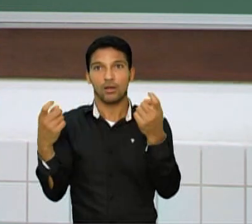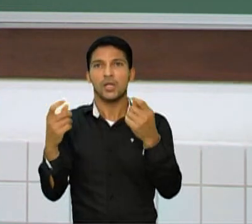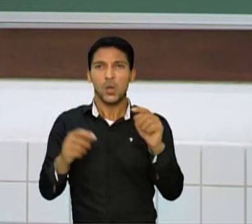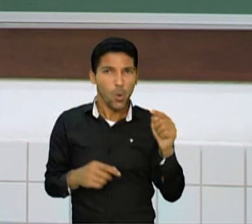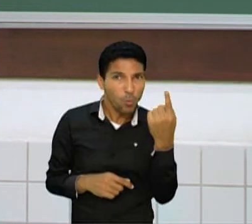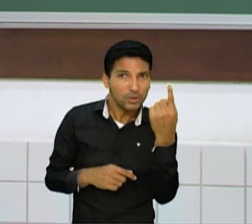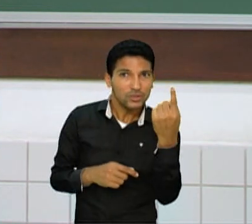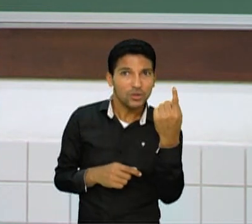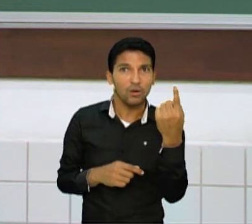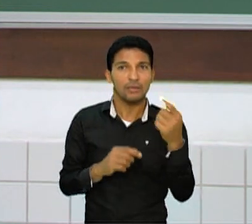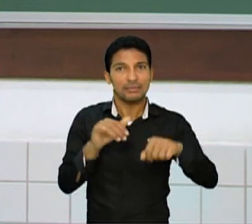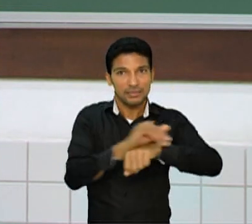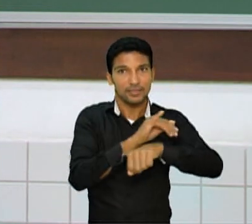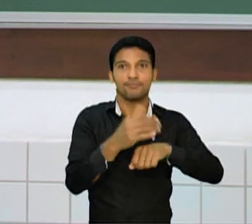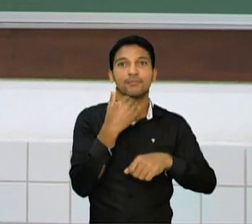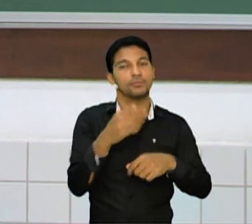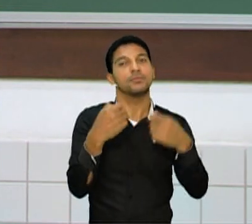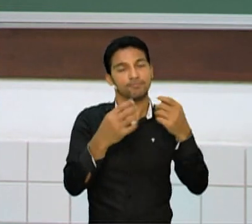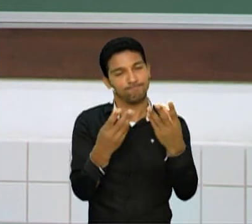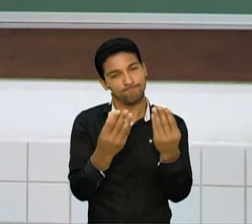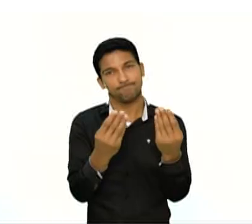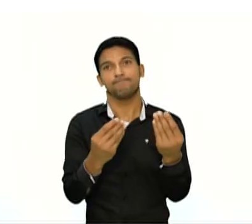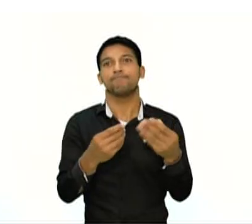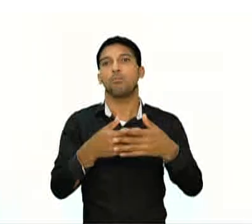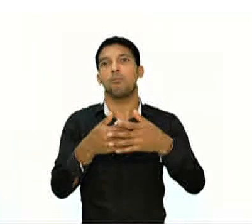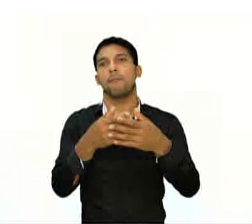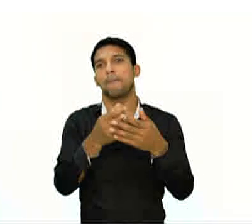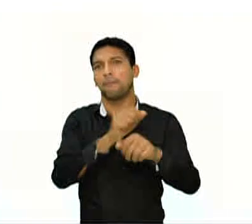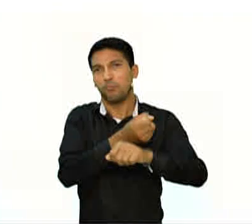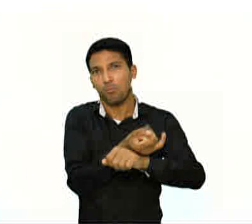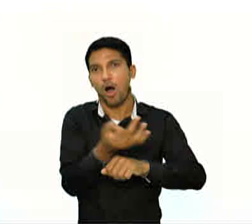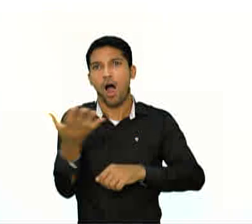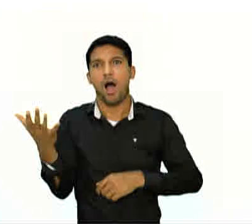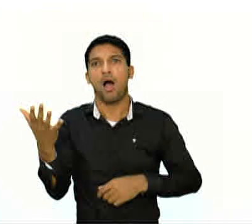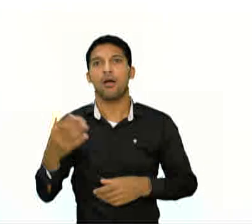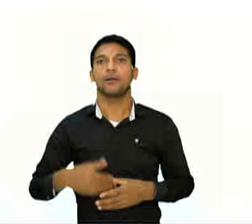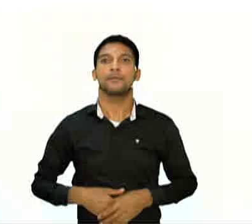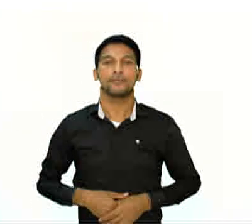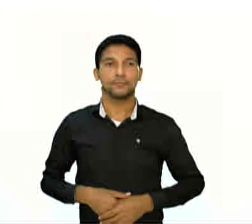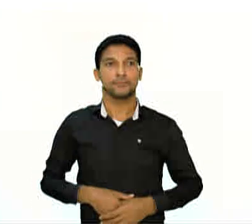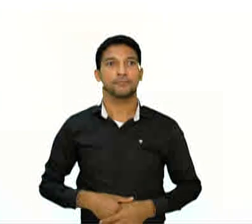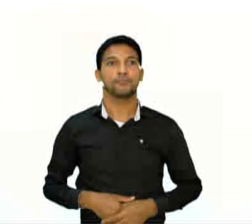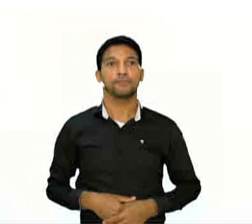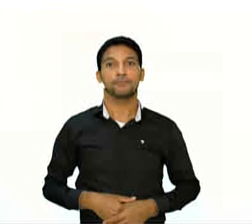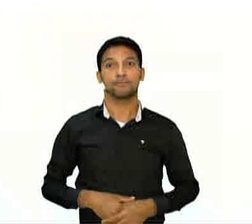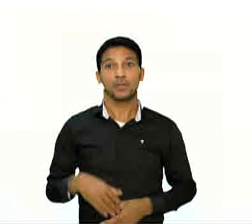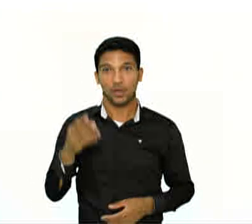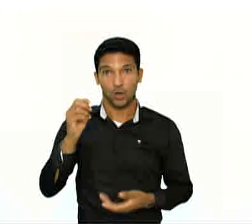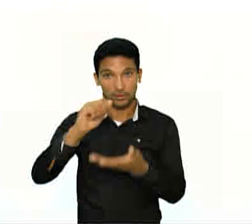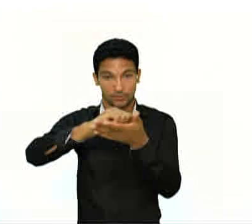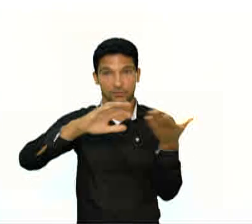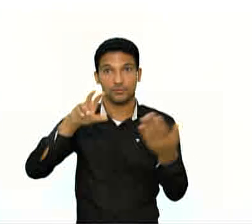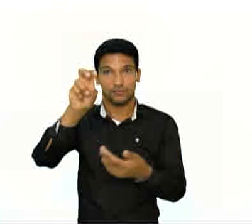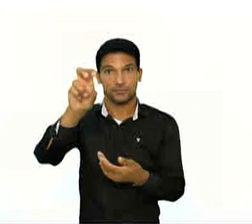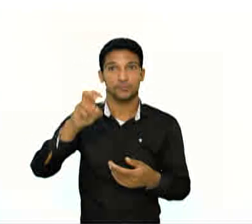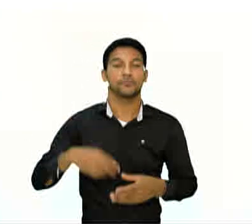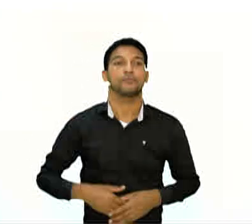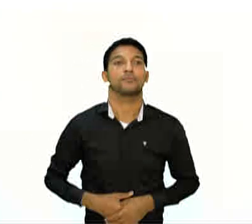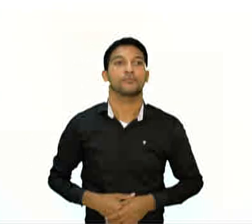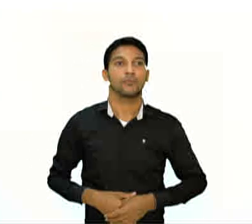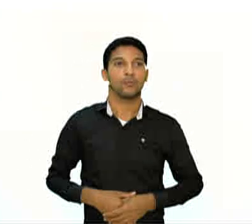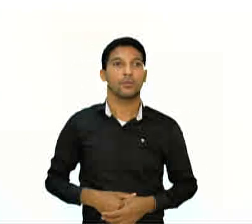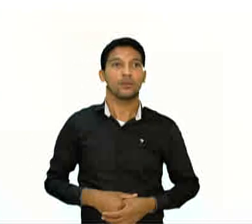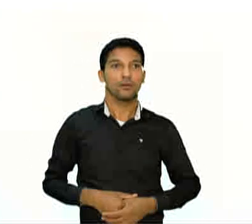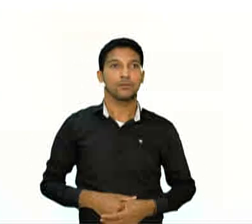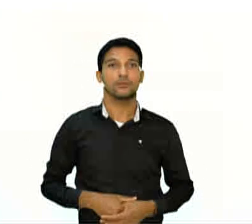a poluição naquele lugar. Na continuação, nós temos outra atividadezinha aqui da UDESC.